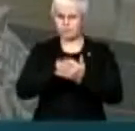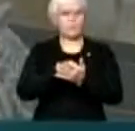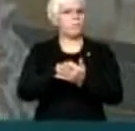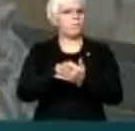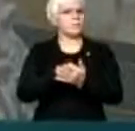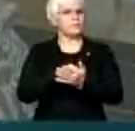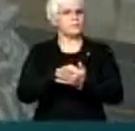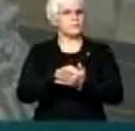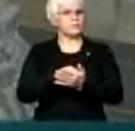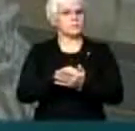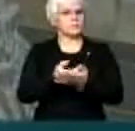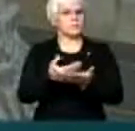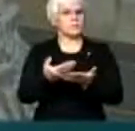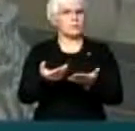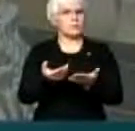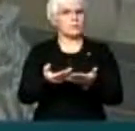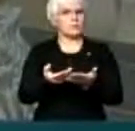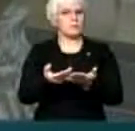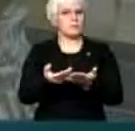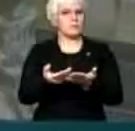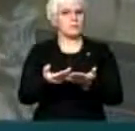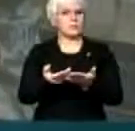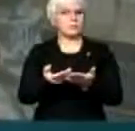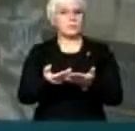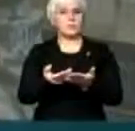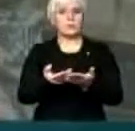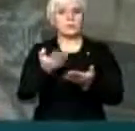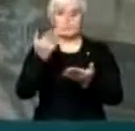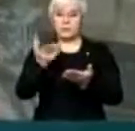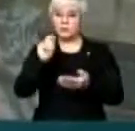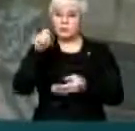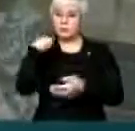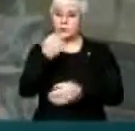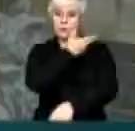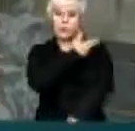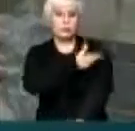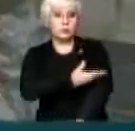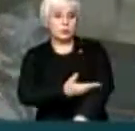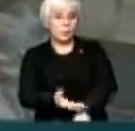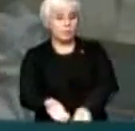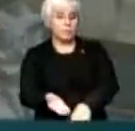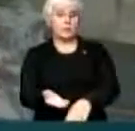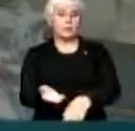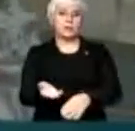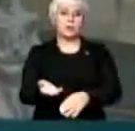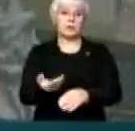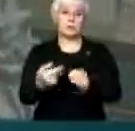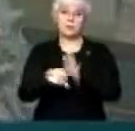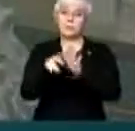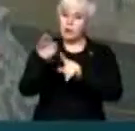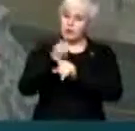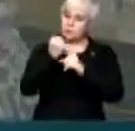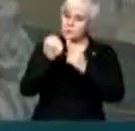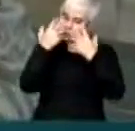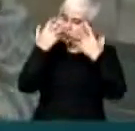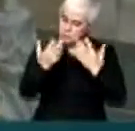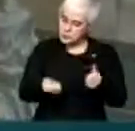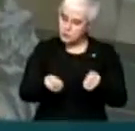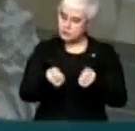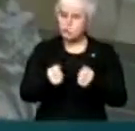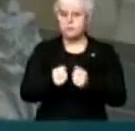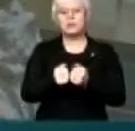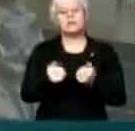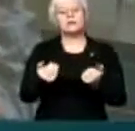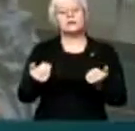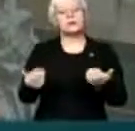dominação masculina sobre a mulher como um dado cultural, incorporado pela sociedade, ao